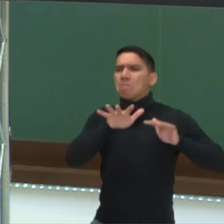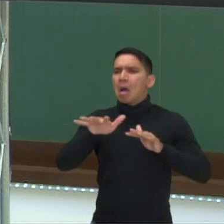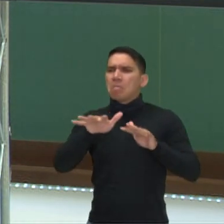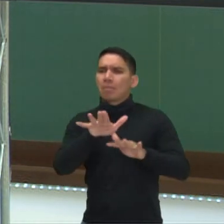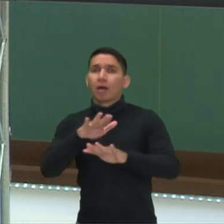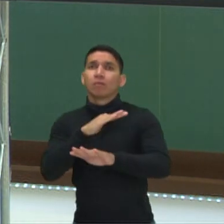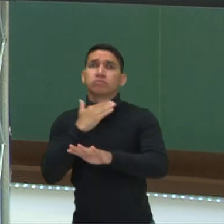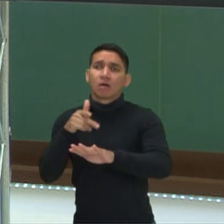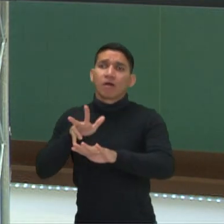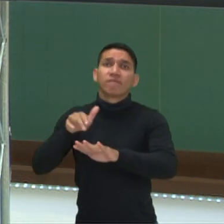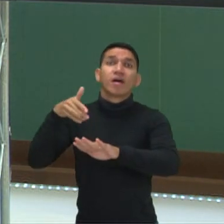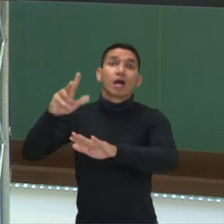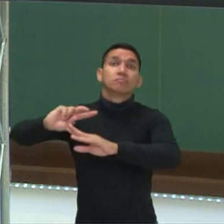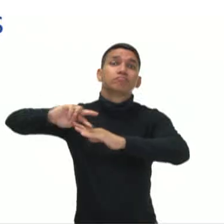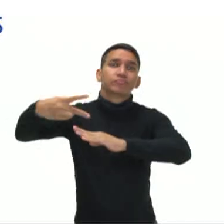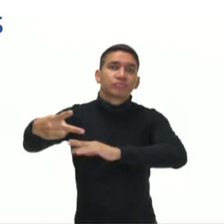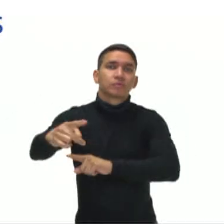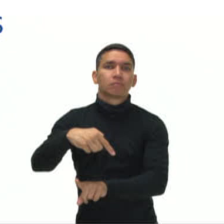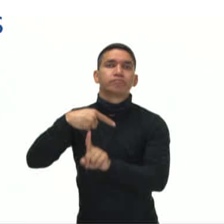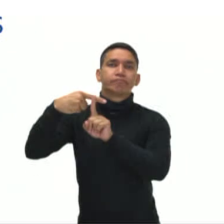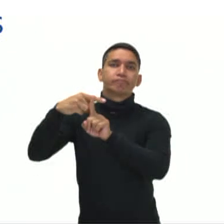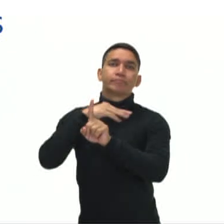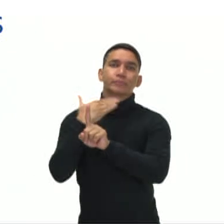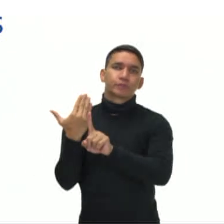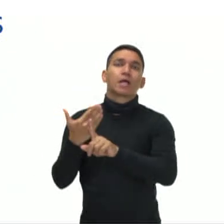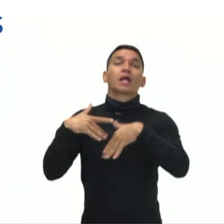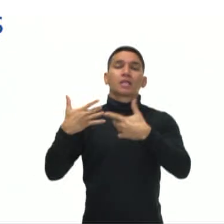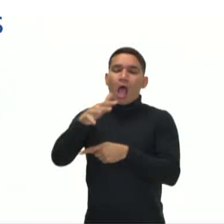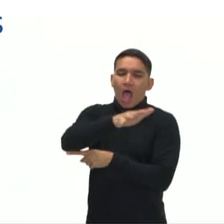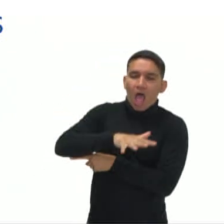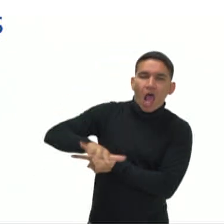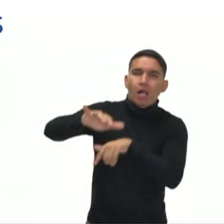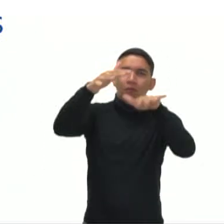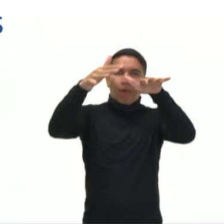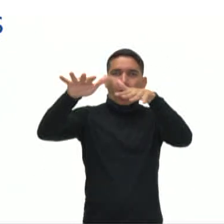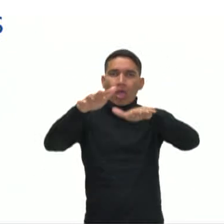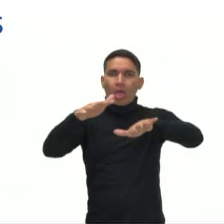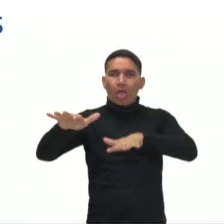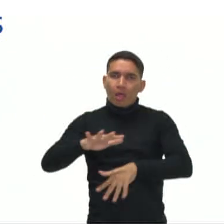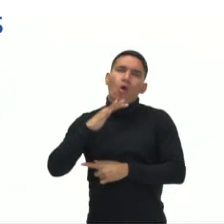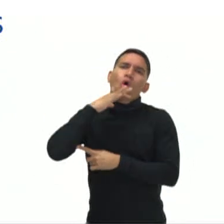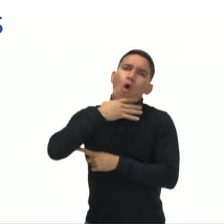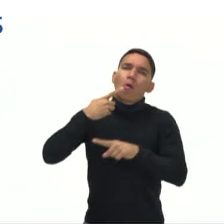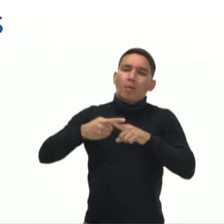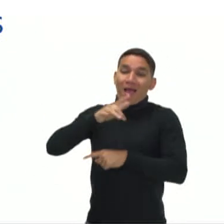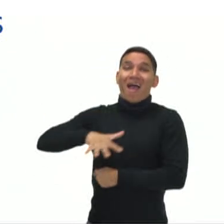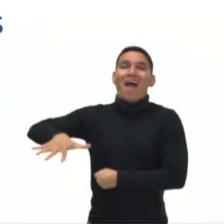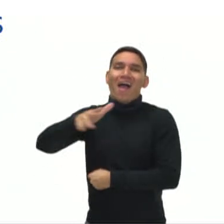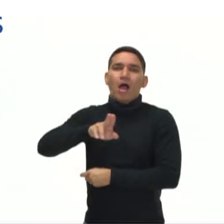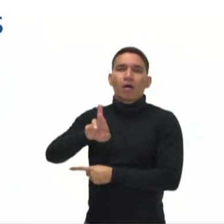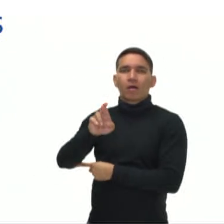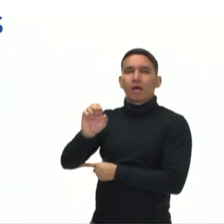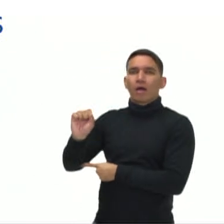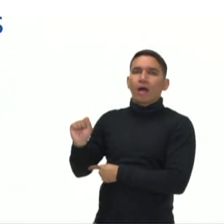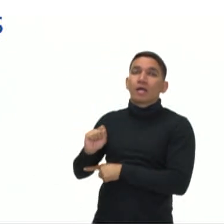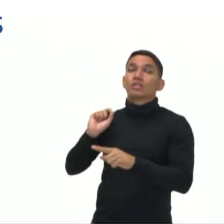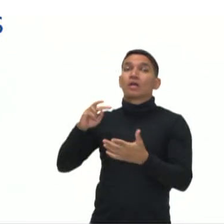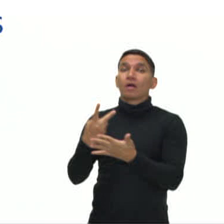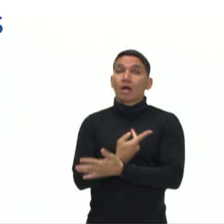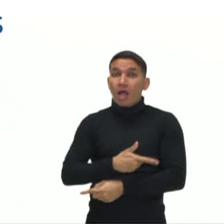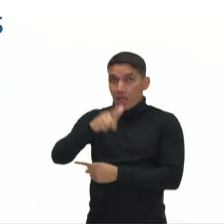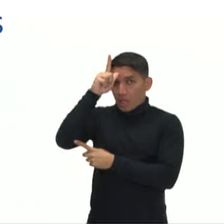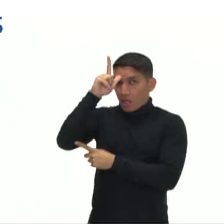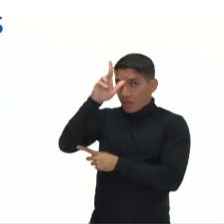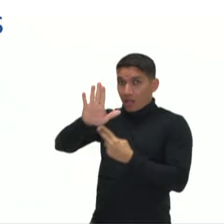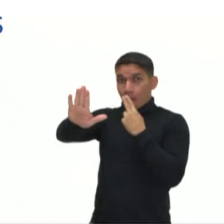para serem mortos. O ambiente coberto de neve, claro, referência à União Soviética, onde a Alemanha de Hitler sofreu suas